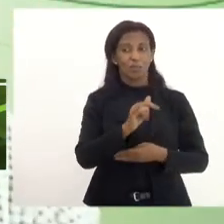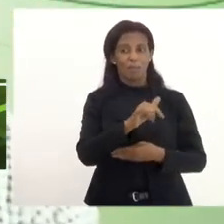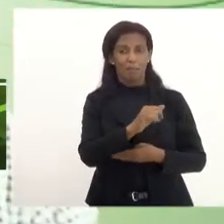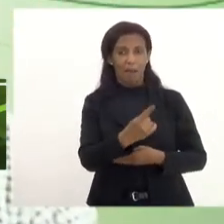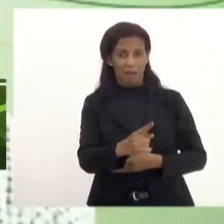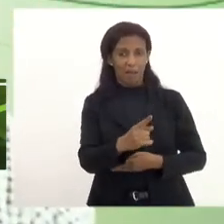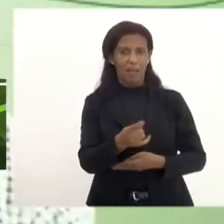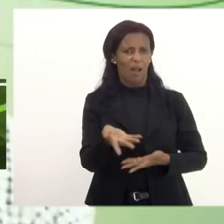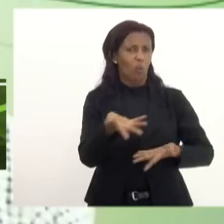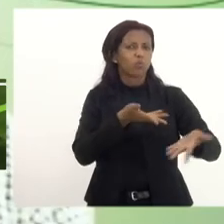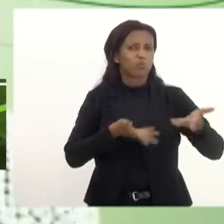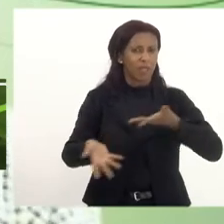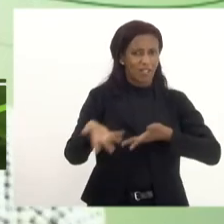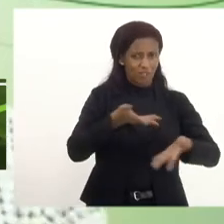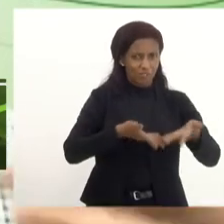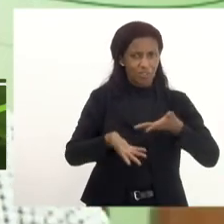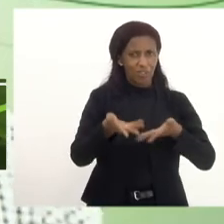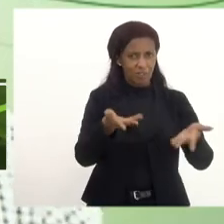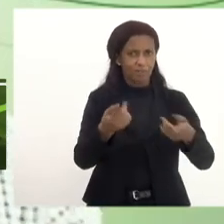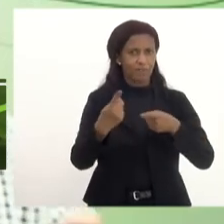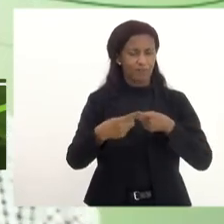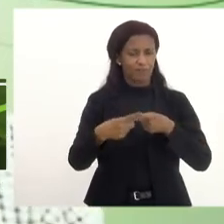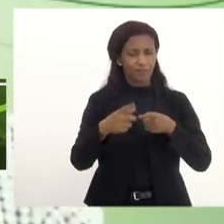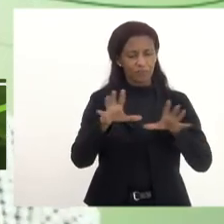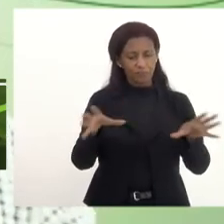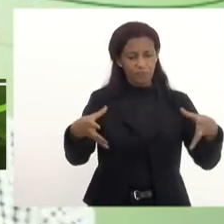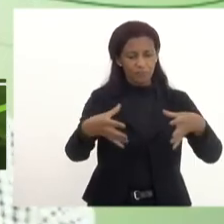de partilha, né, se não me engano, porque